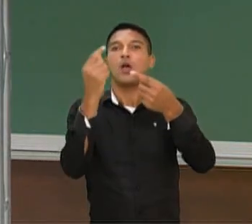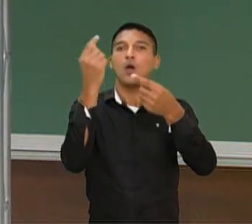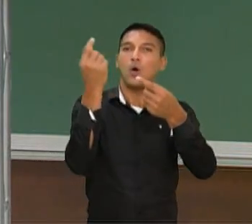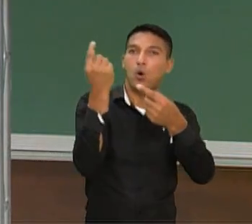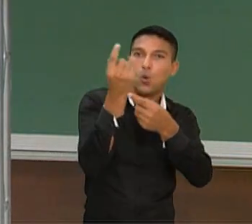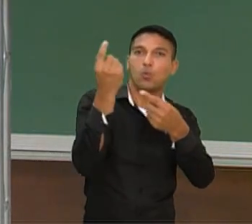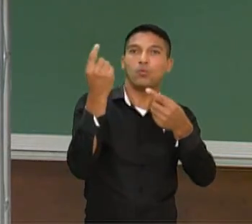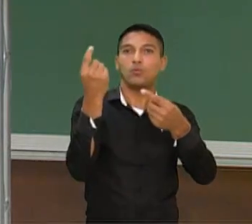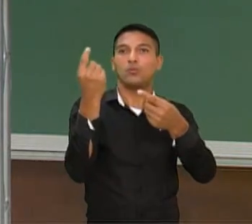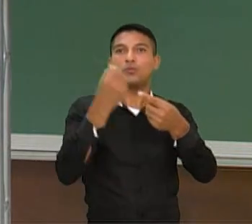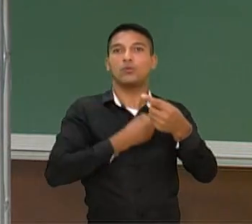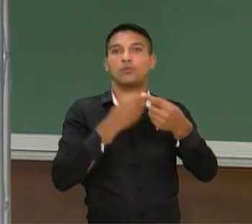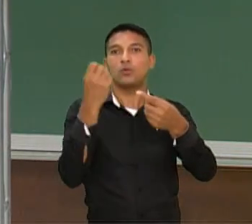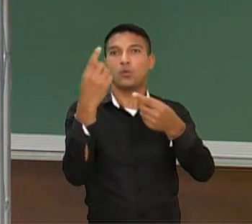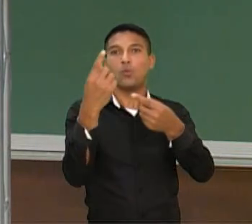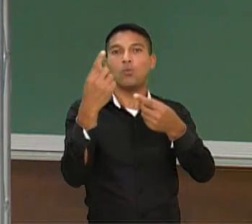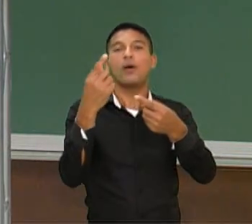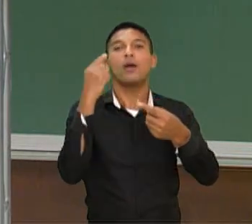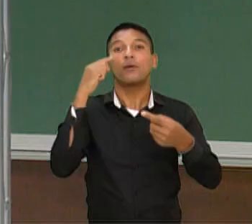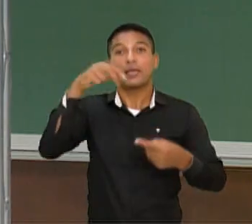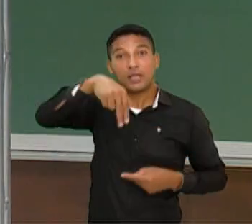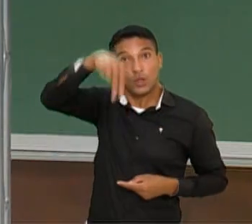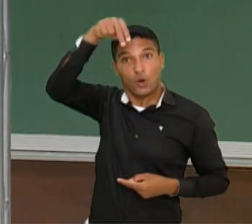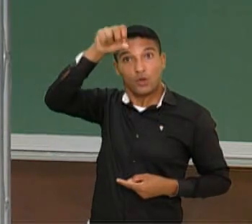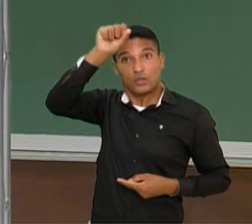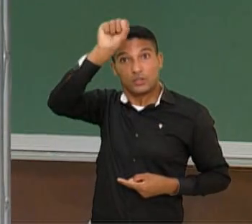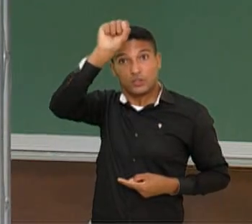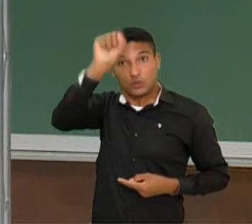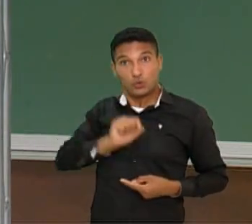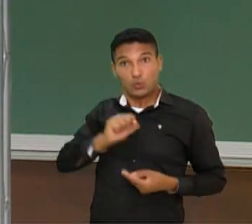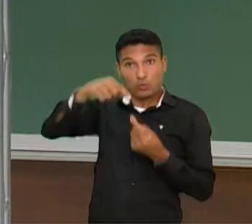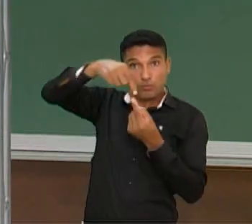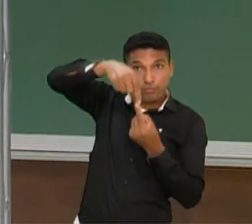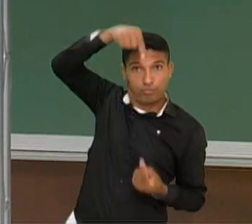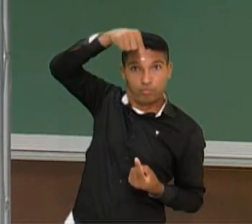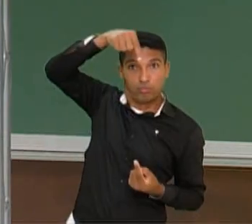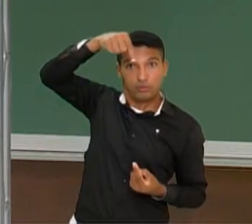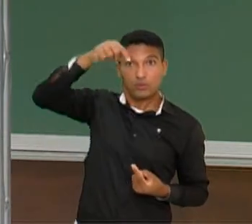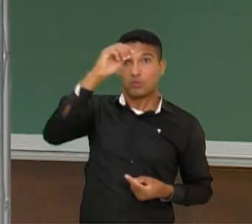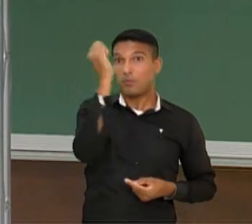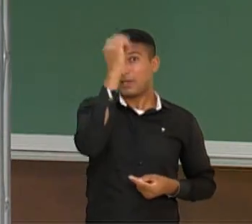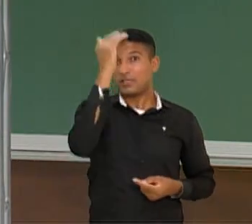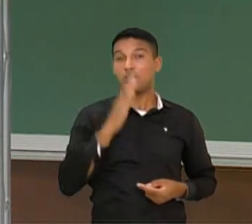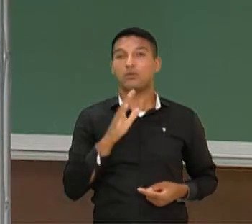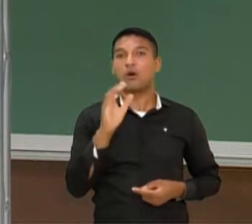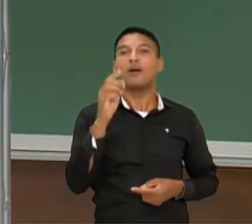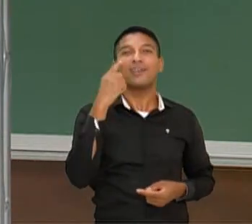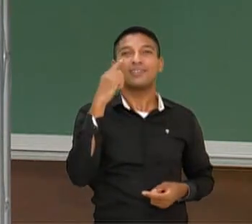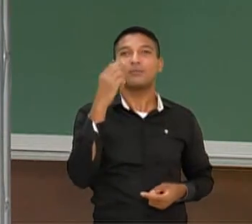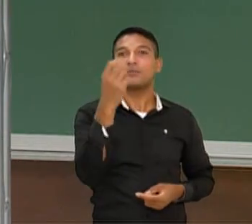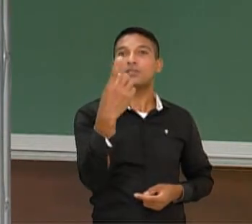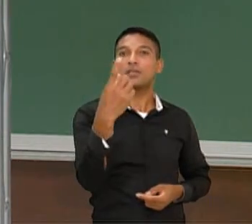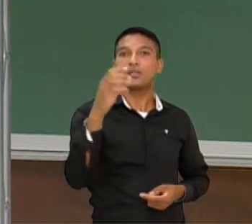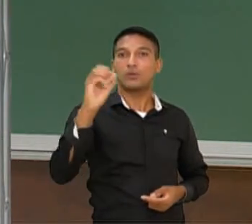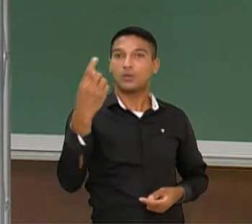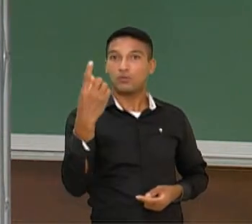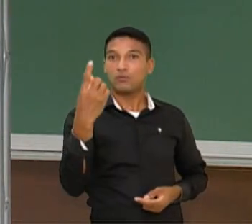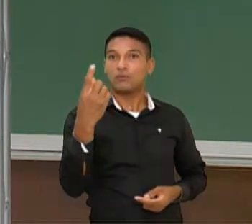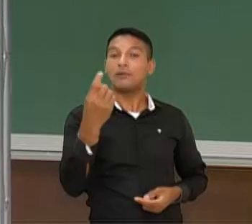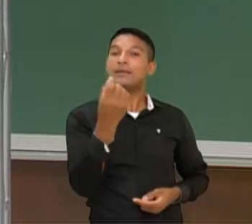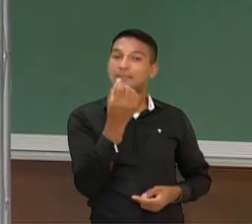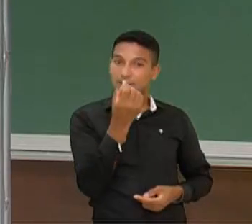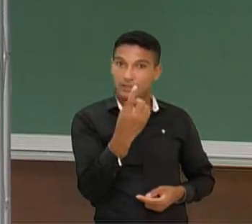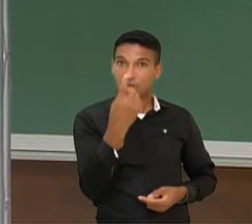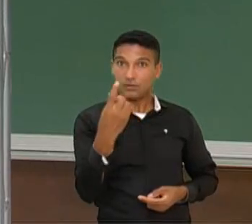1, normalmente elas vão ligar norte ao sul do Brasil, veja o exemplo 101, 116, e as de número 2, elas vão fazer